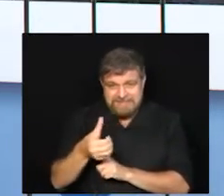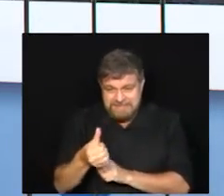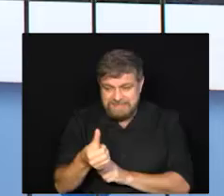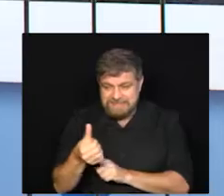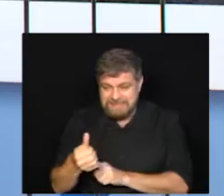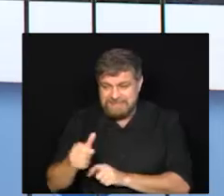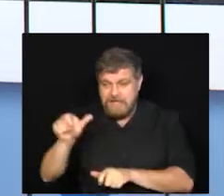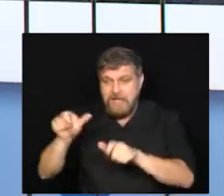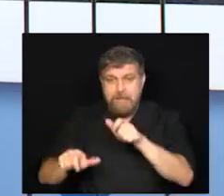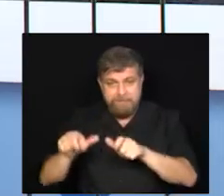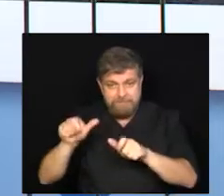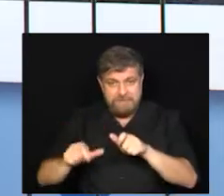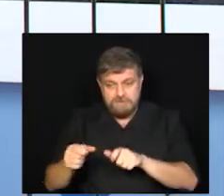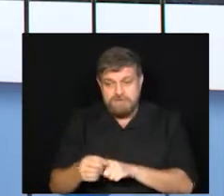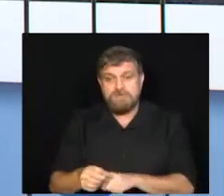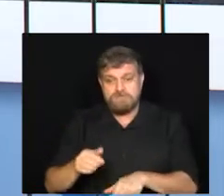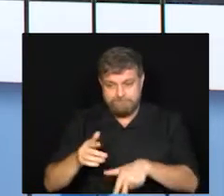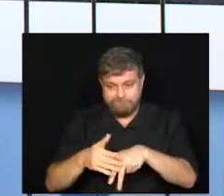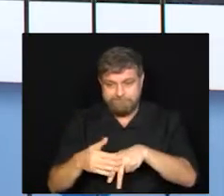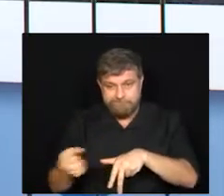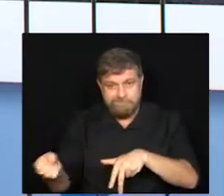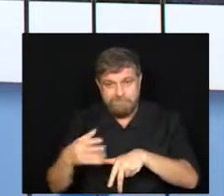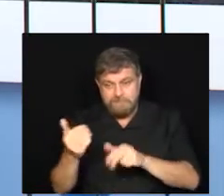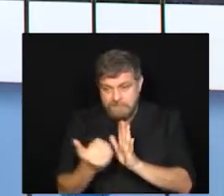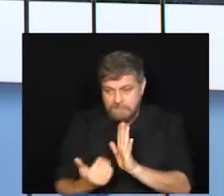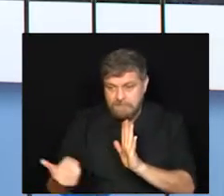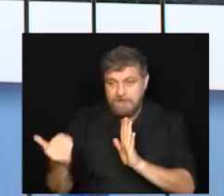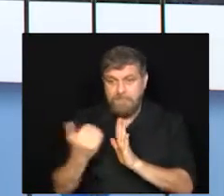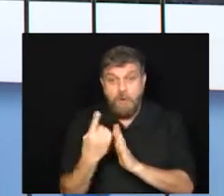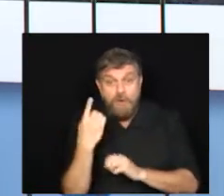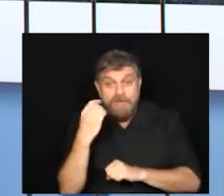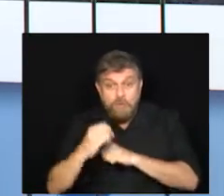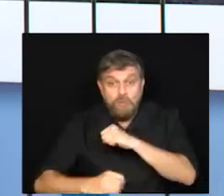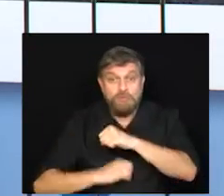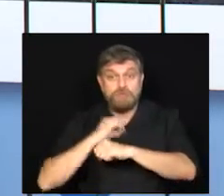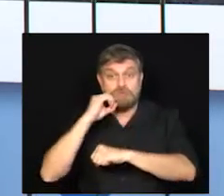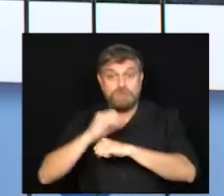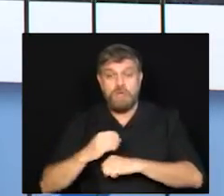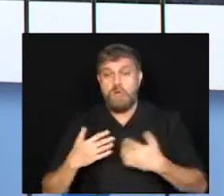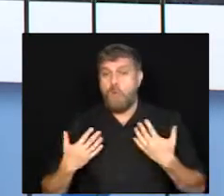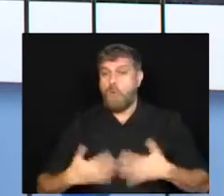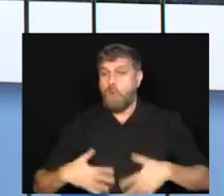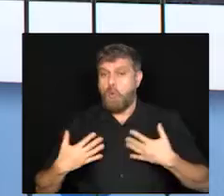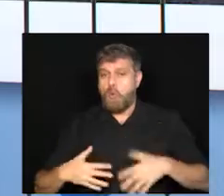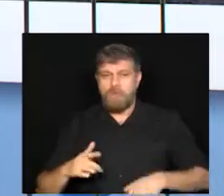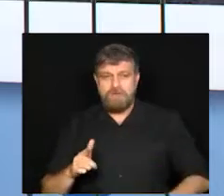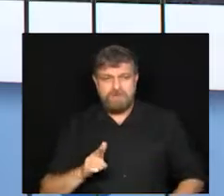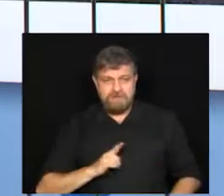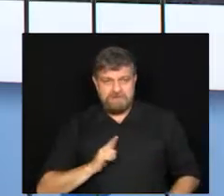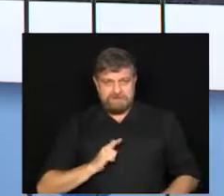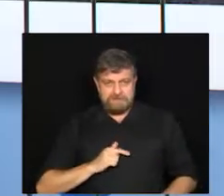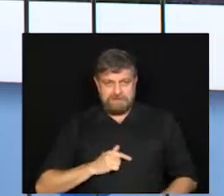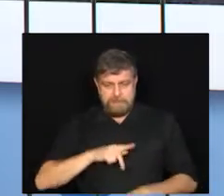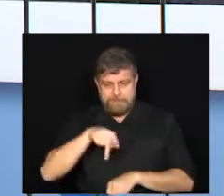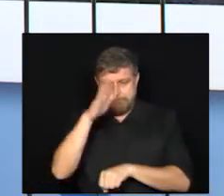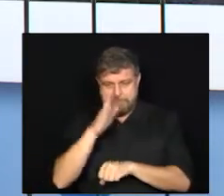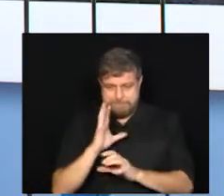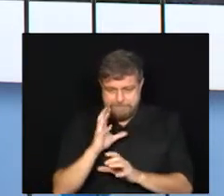56.766 novos casos nas últimas 24 horas. Nós temos no país